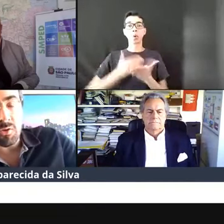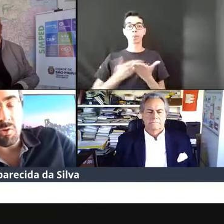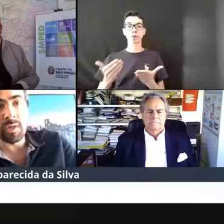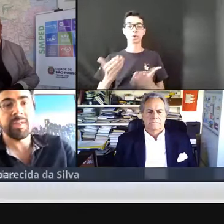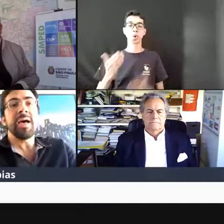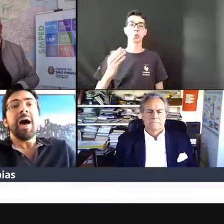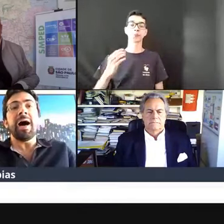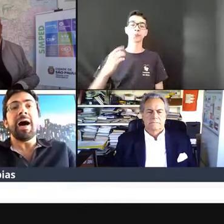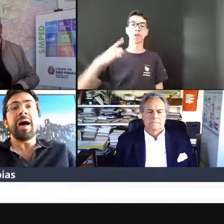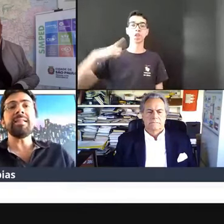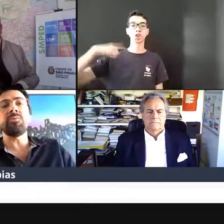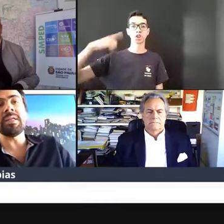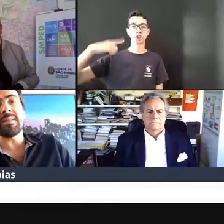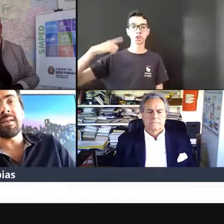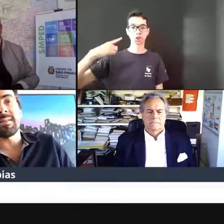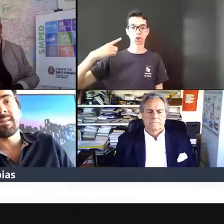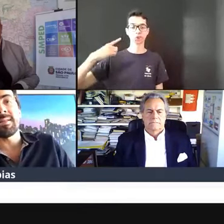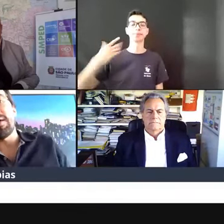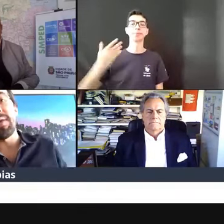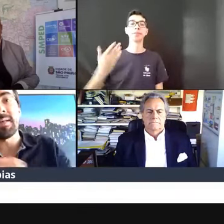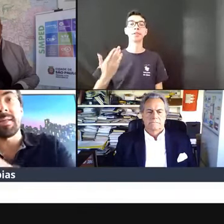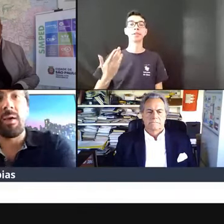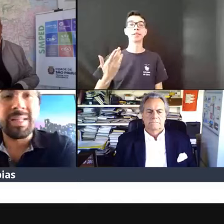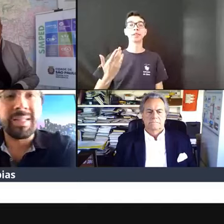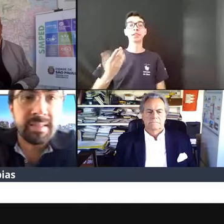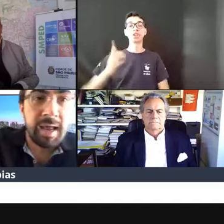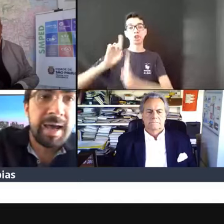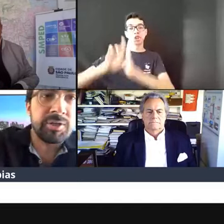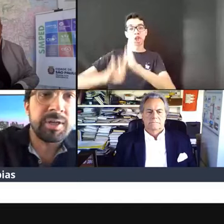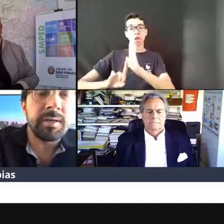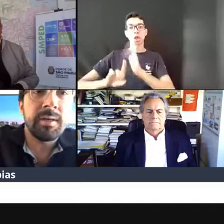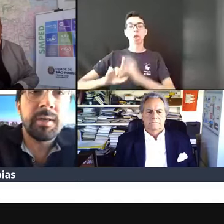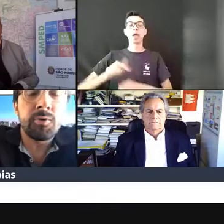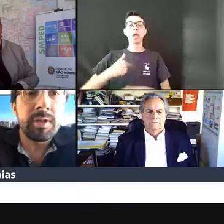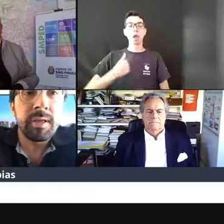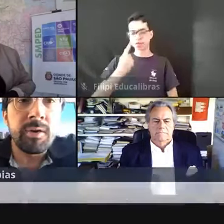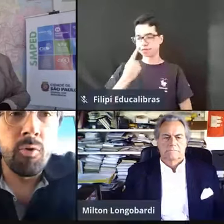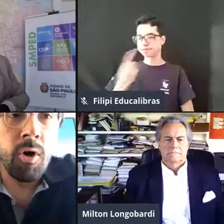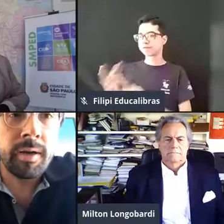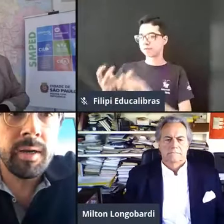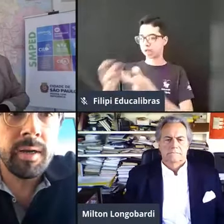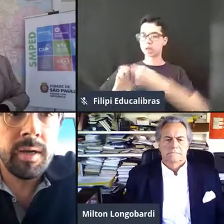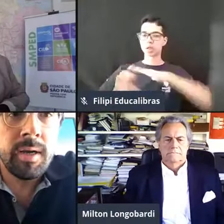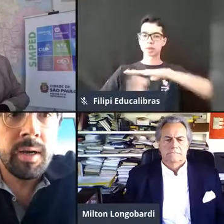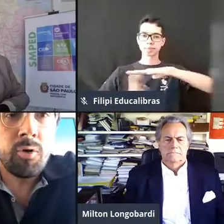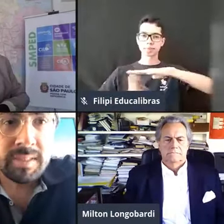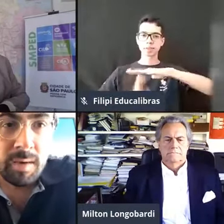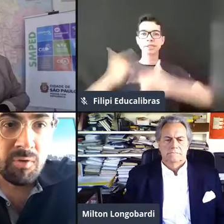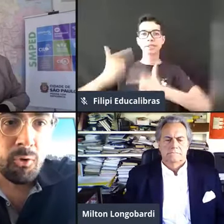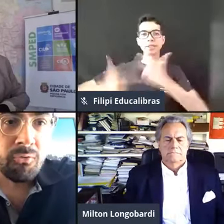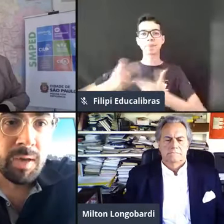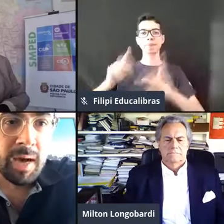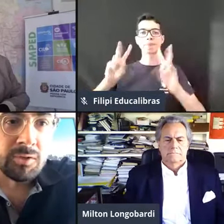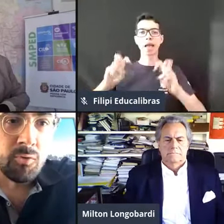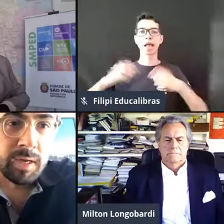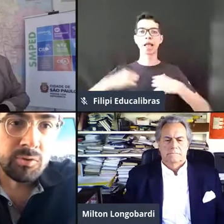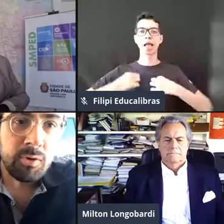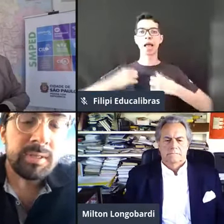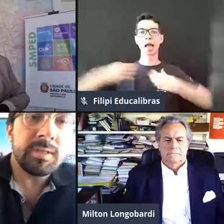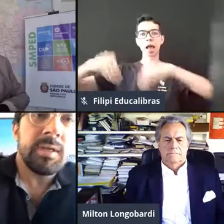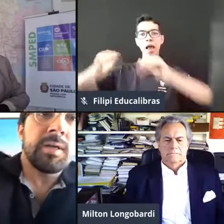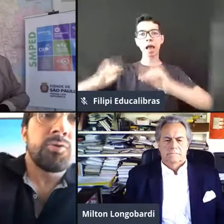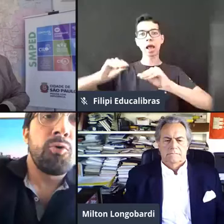com questões, além da administração da empresa, que é uma tecelagem no interior, comecei a me envolver mais